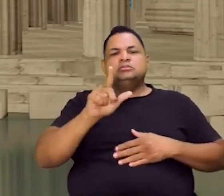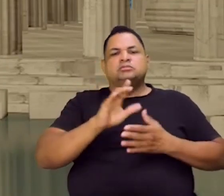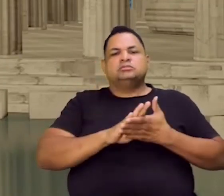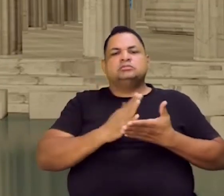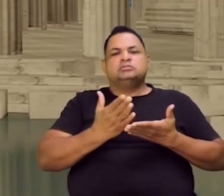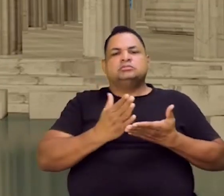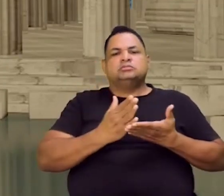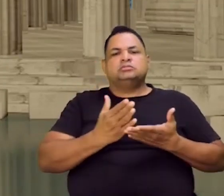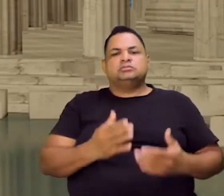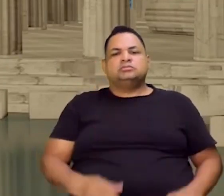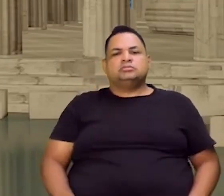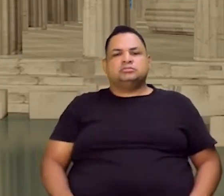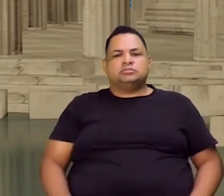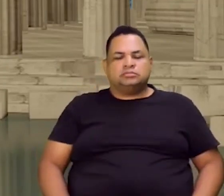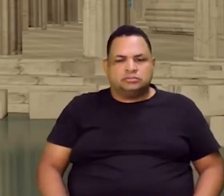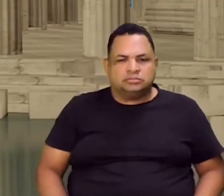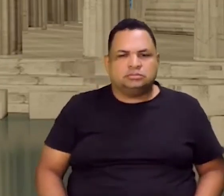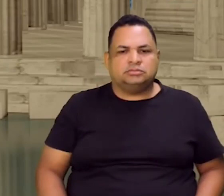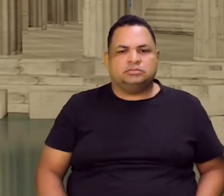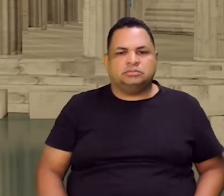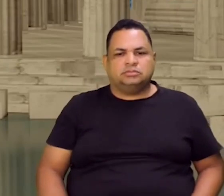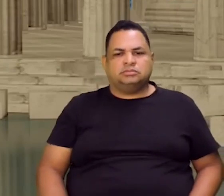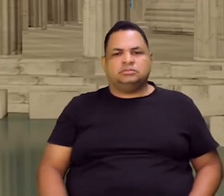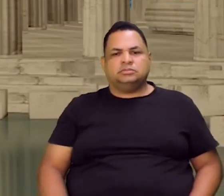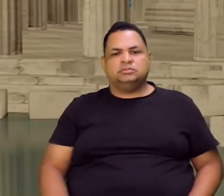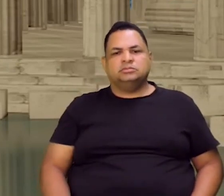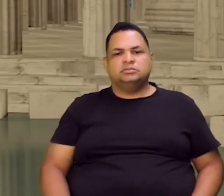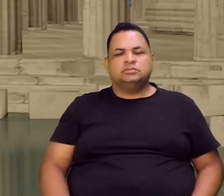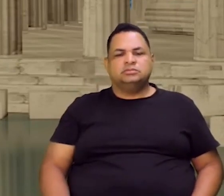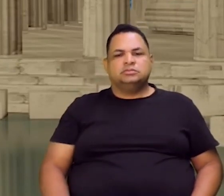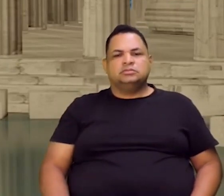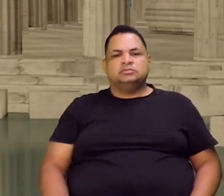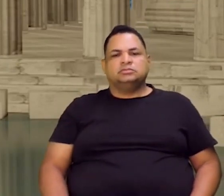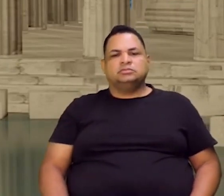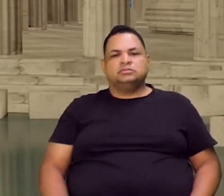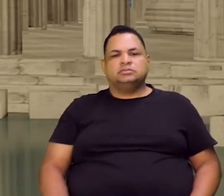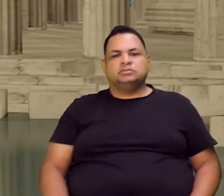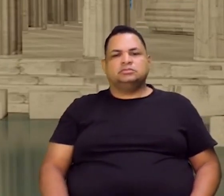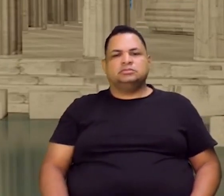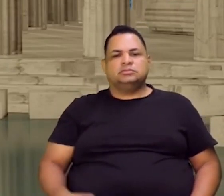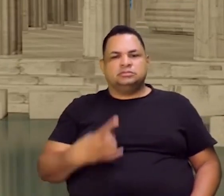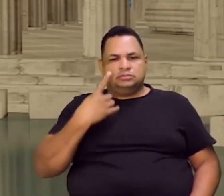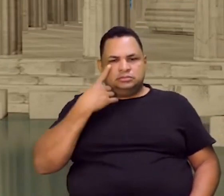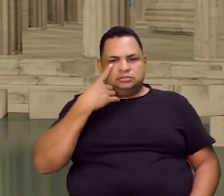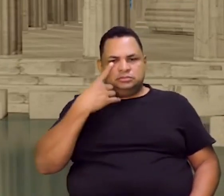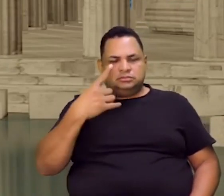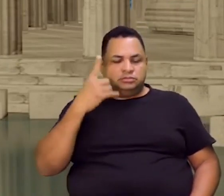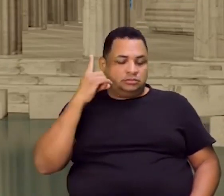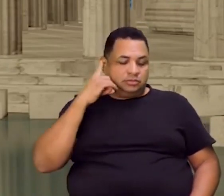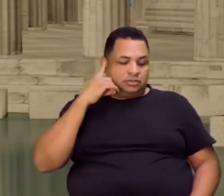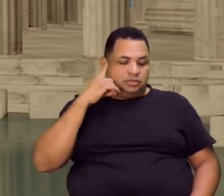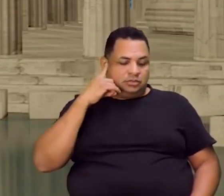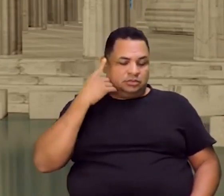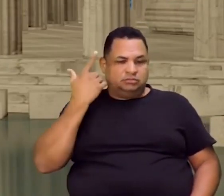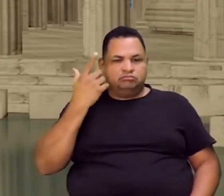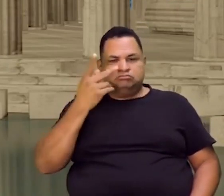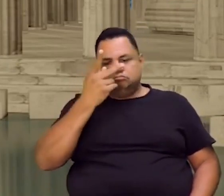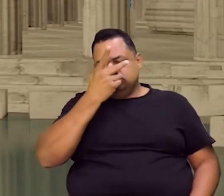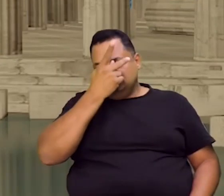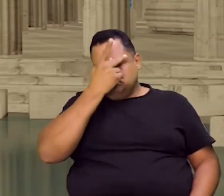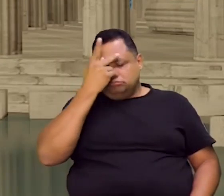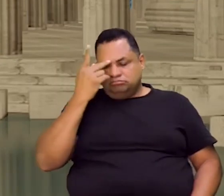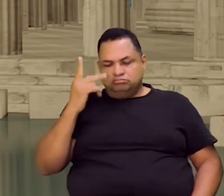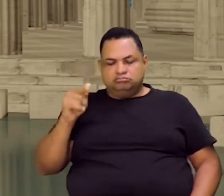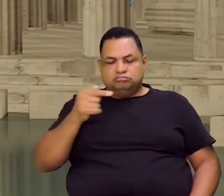deram mais alusão, deram mais atenção. Aí o quê? Os olhares e os ouvidos das pessoas em